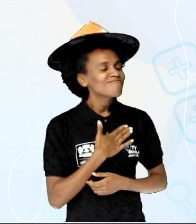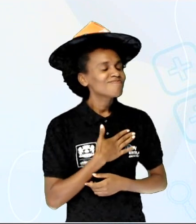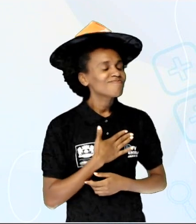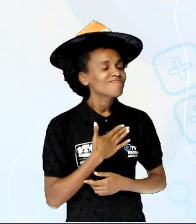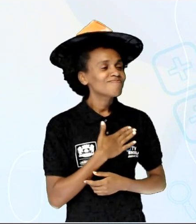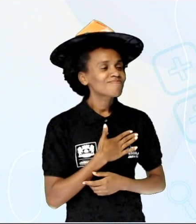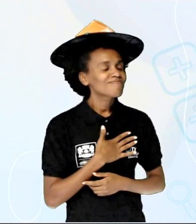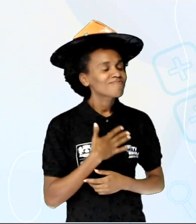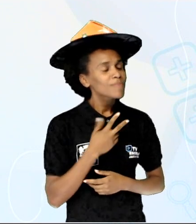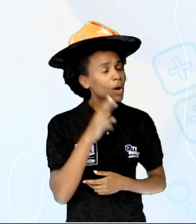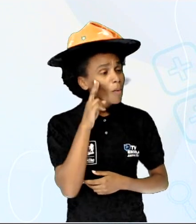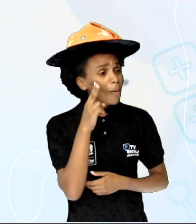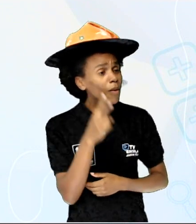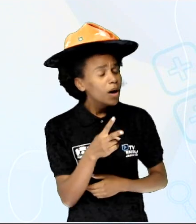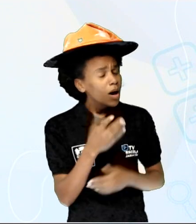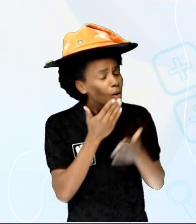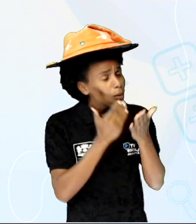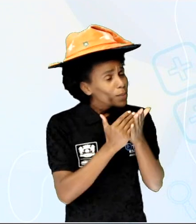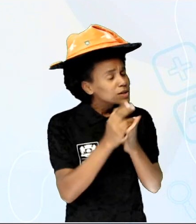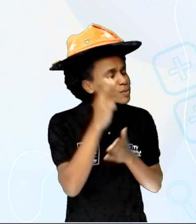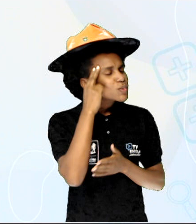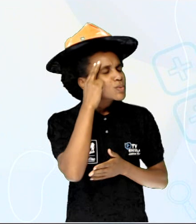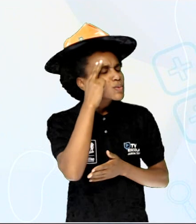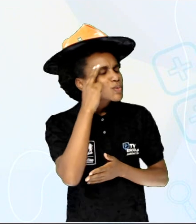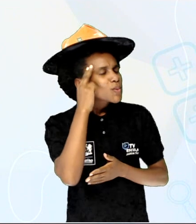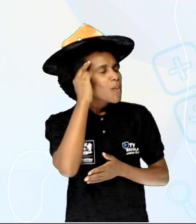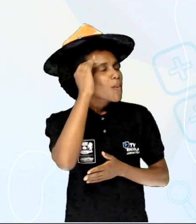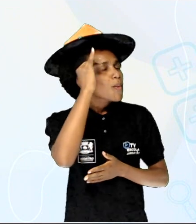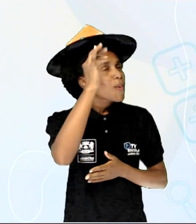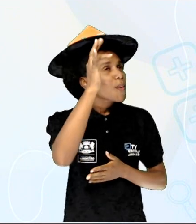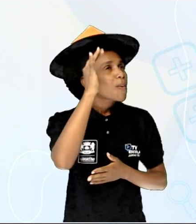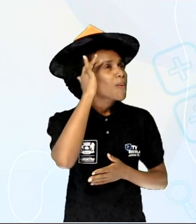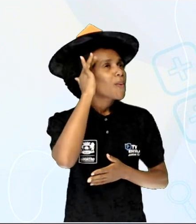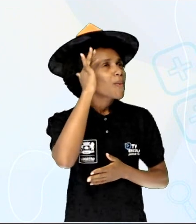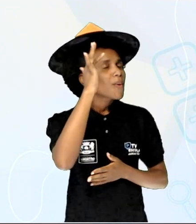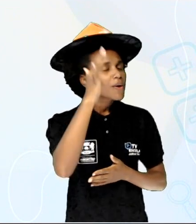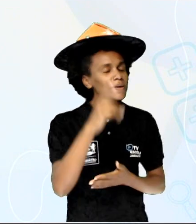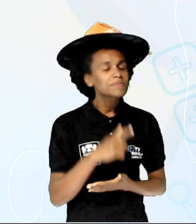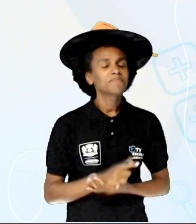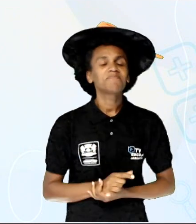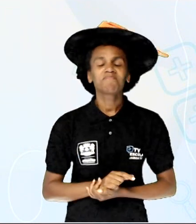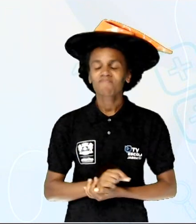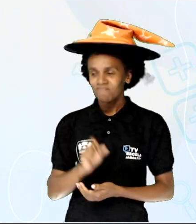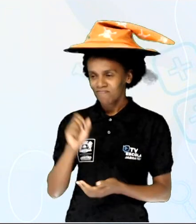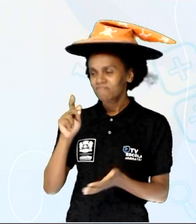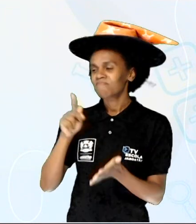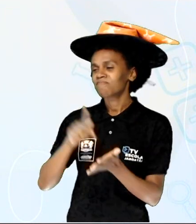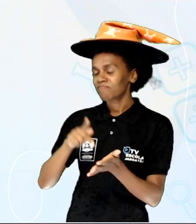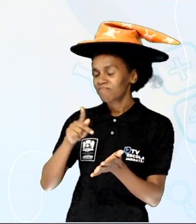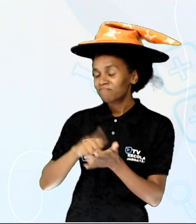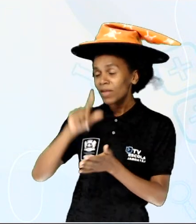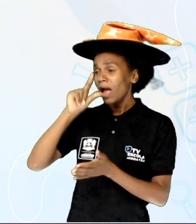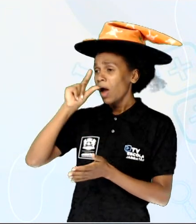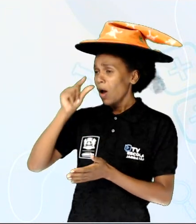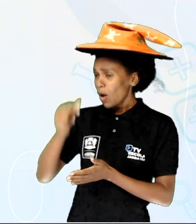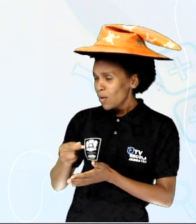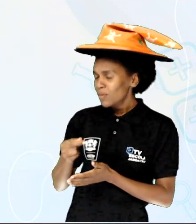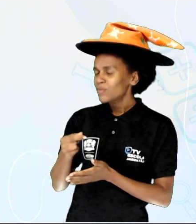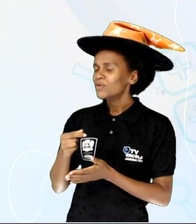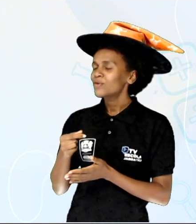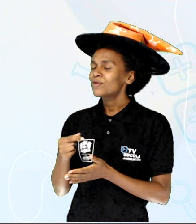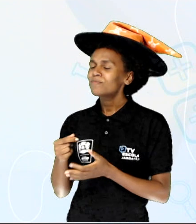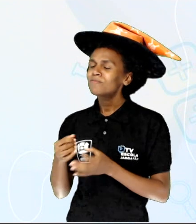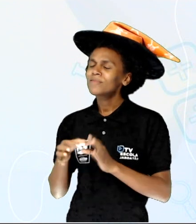ele não tem como eu vou ponhar É verdade amigão A Bruxinha Zuzu está bem à vontade nesse